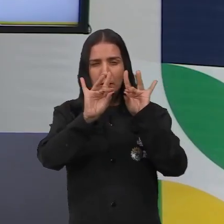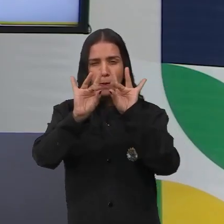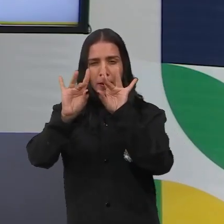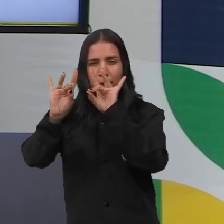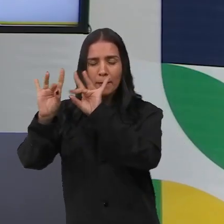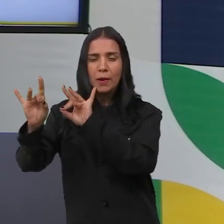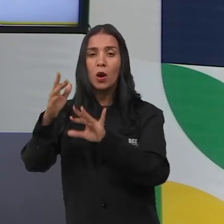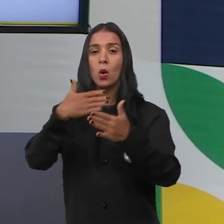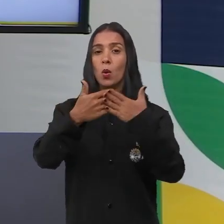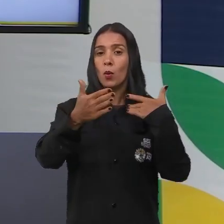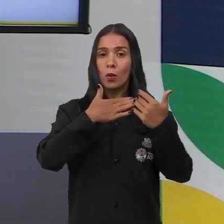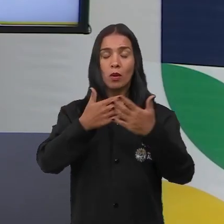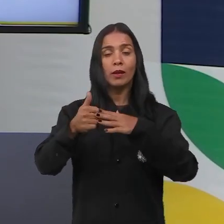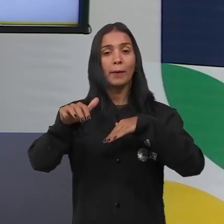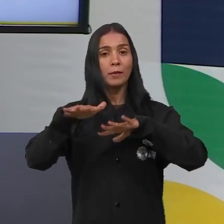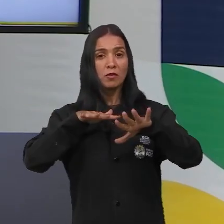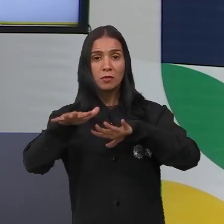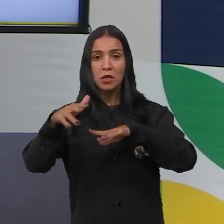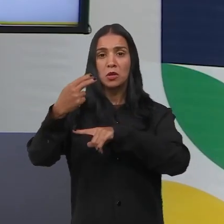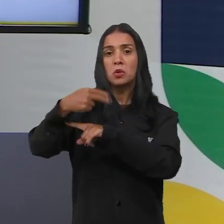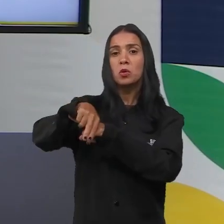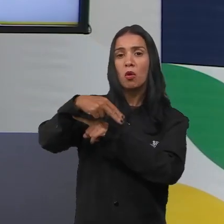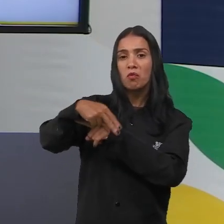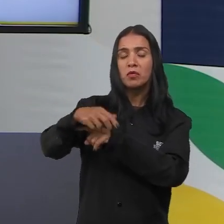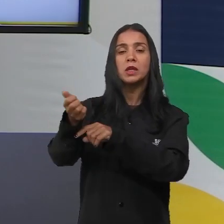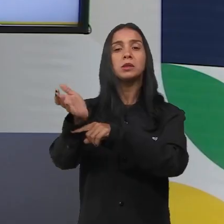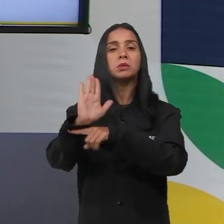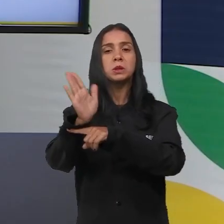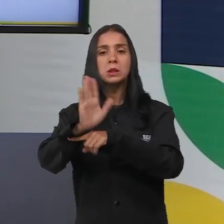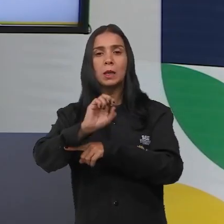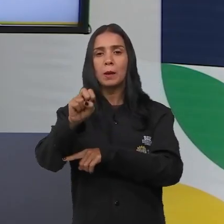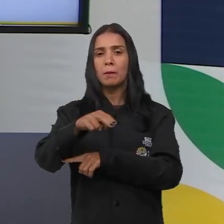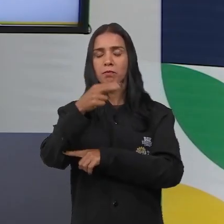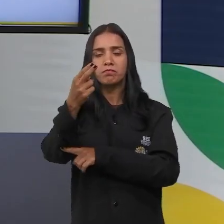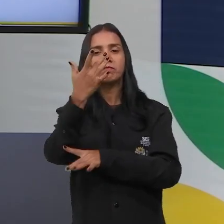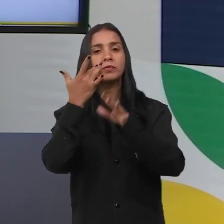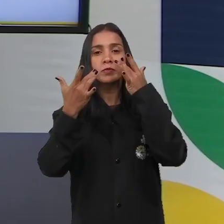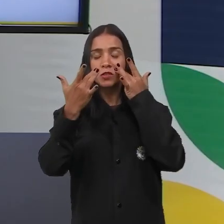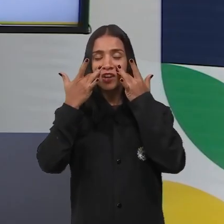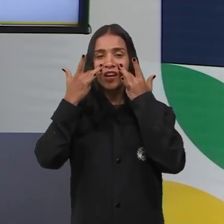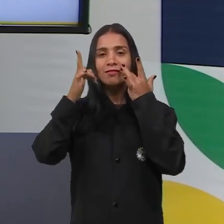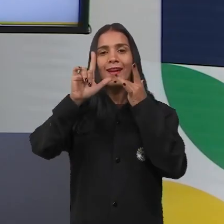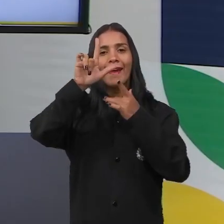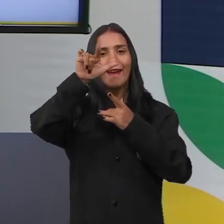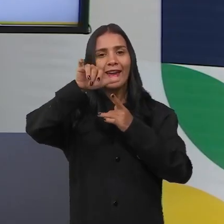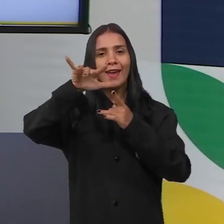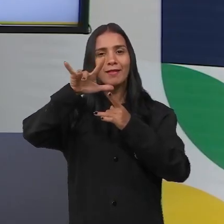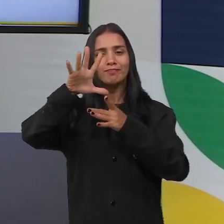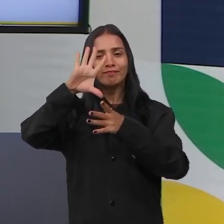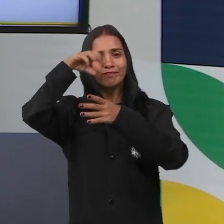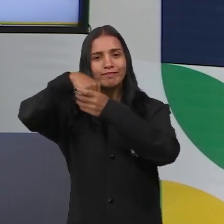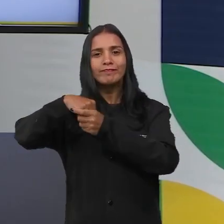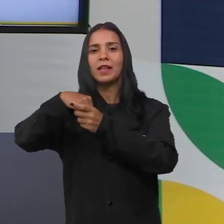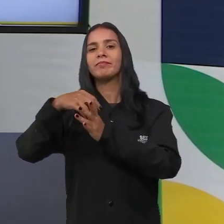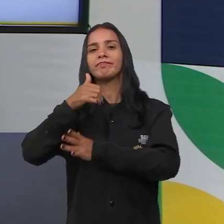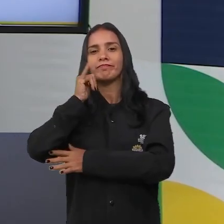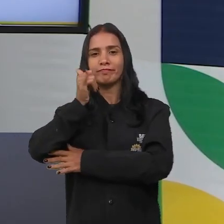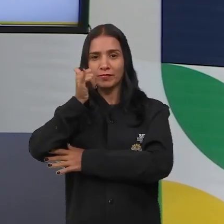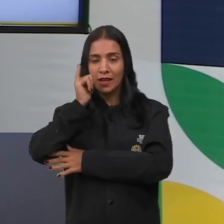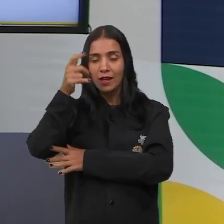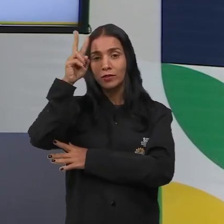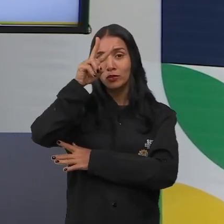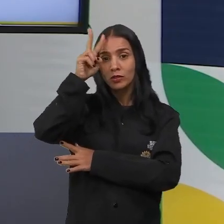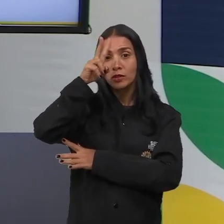na televisão, né, nas novelas, ele compõe a narrativa que a